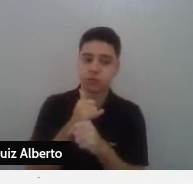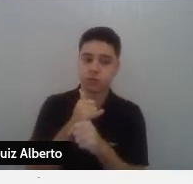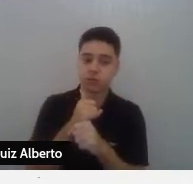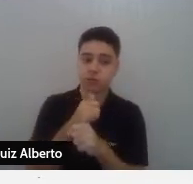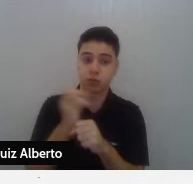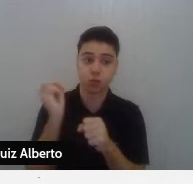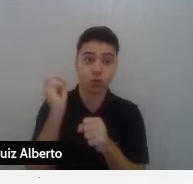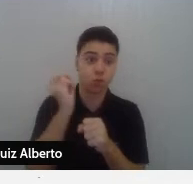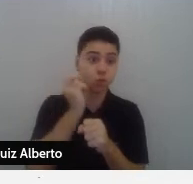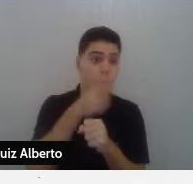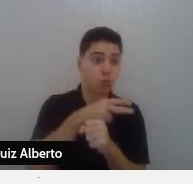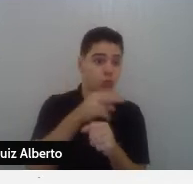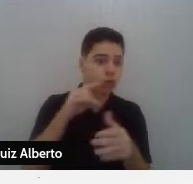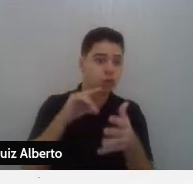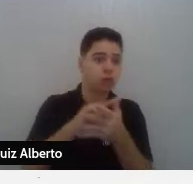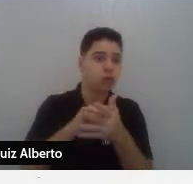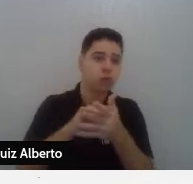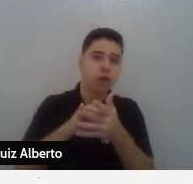inovadora, com